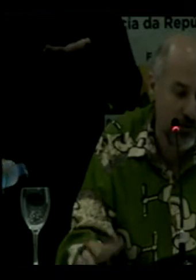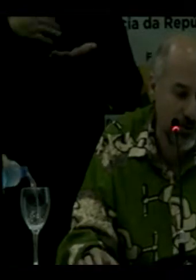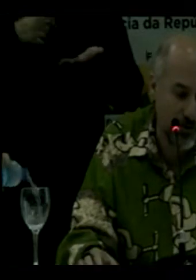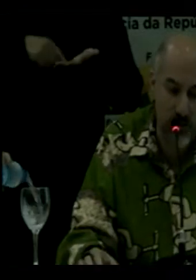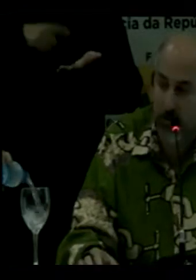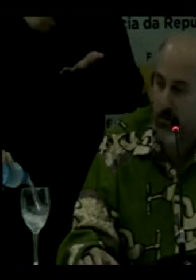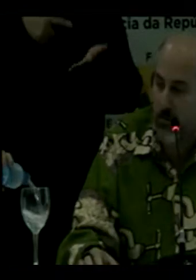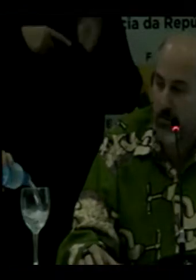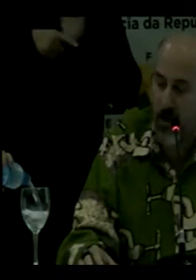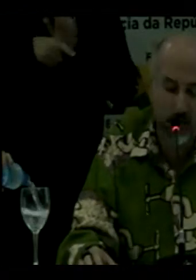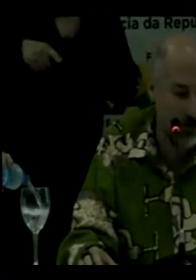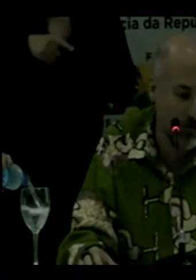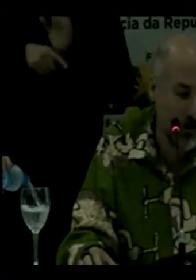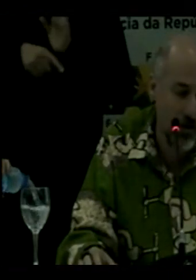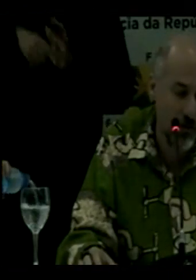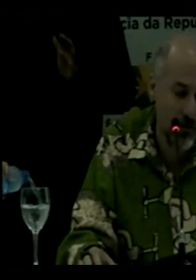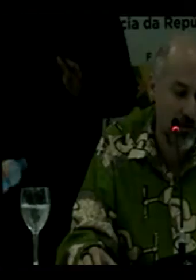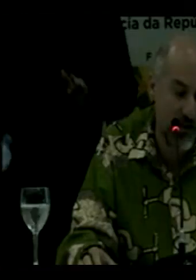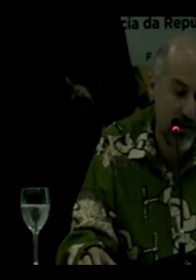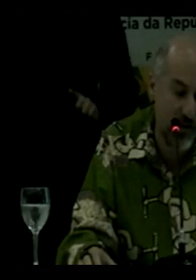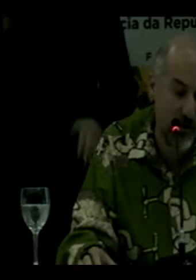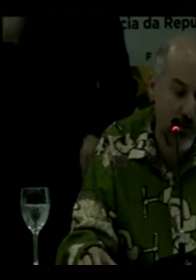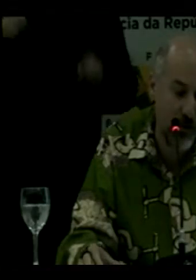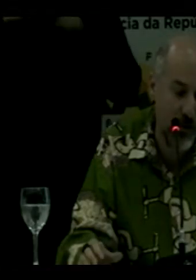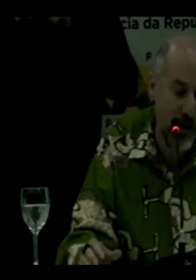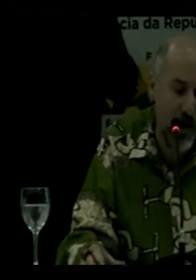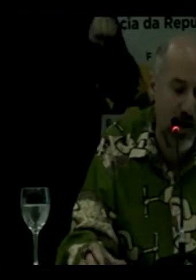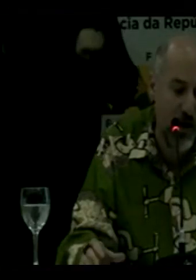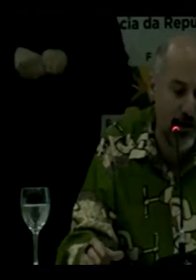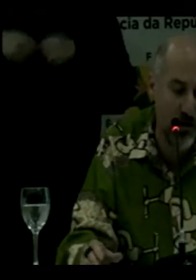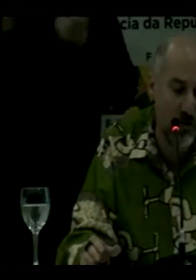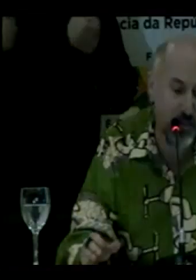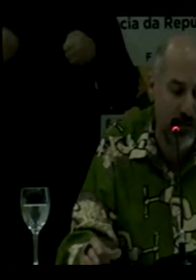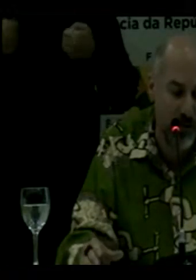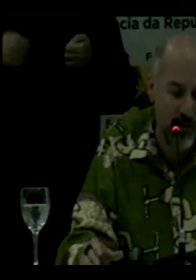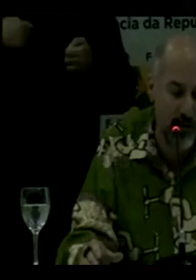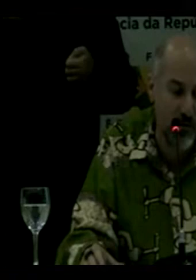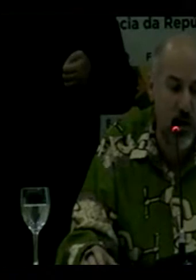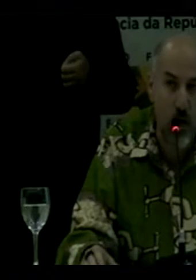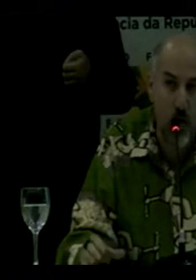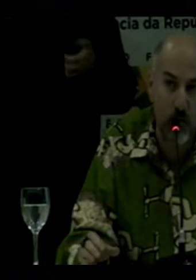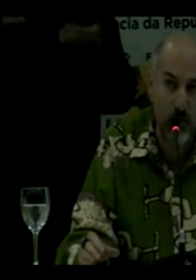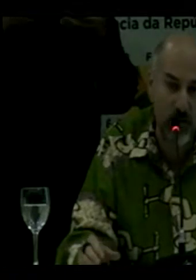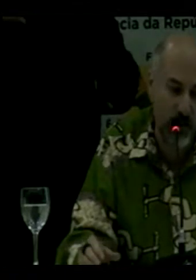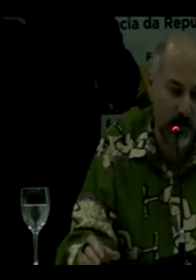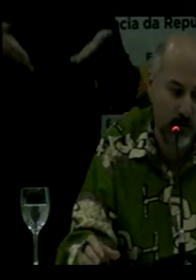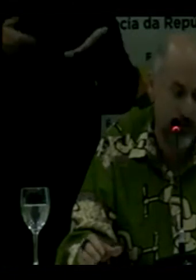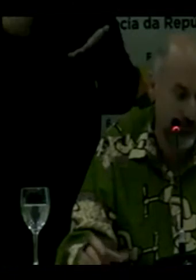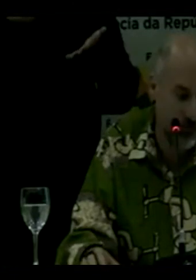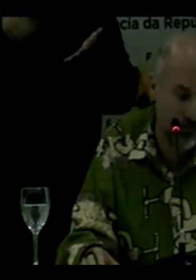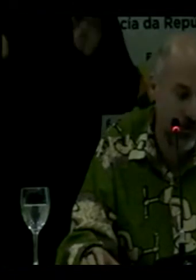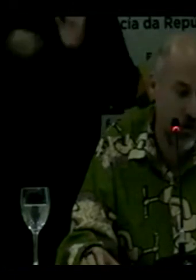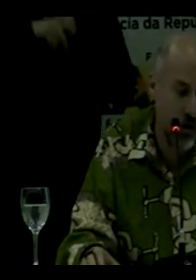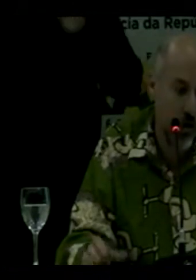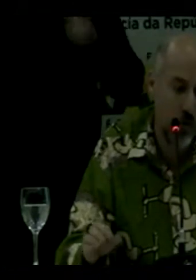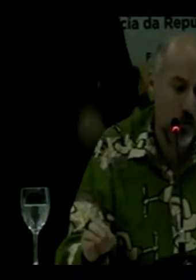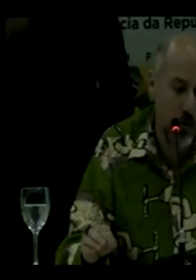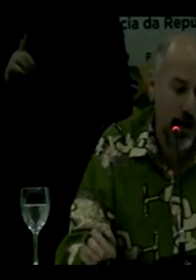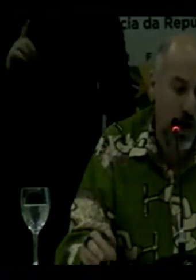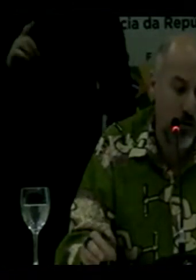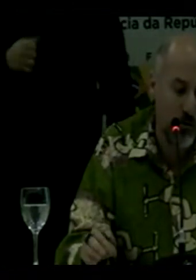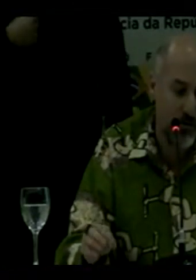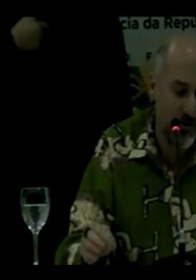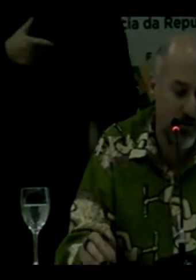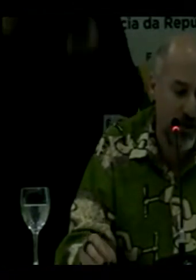Nossas contribuições. Obrigado. O sistema deve contemplar a lógica da participação como um direito.